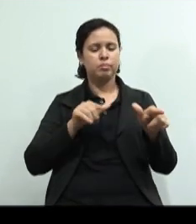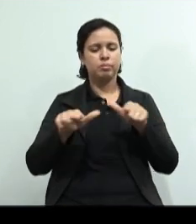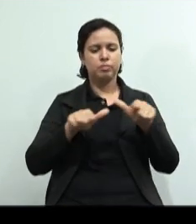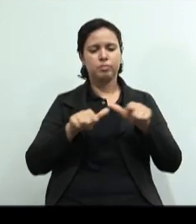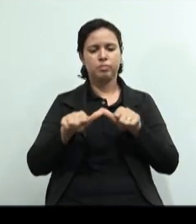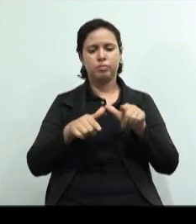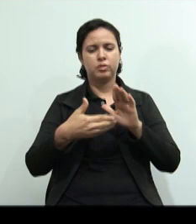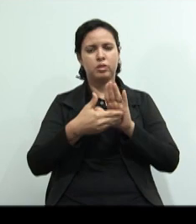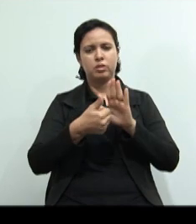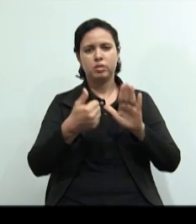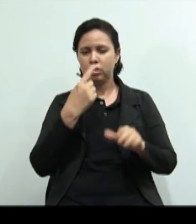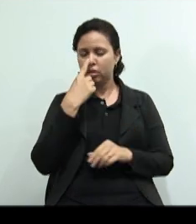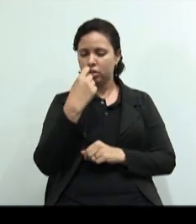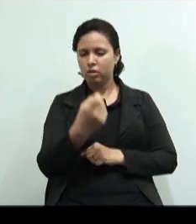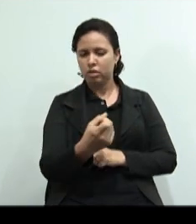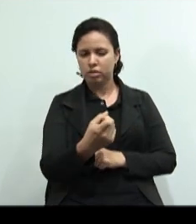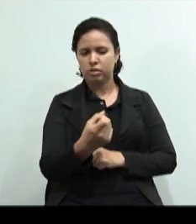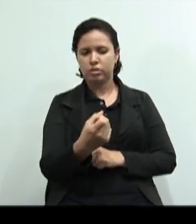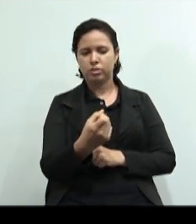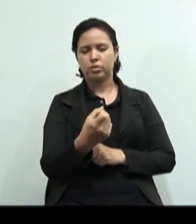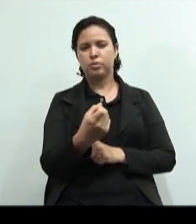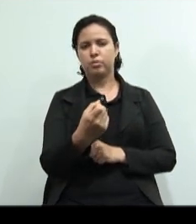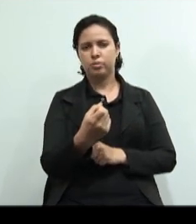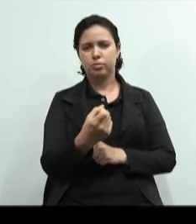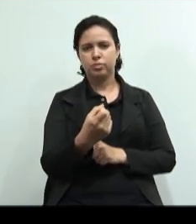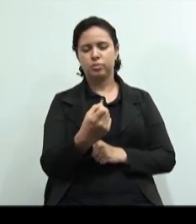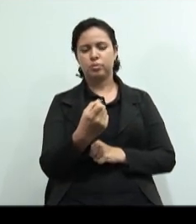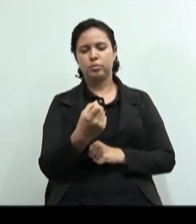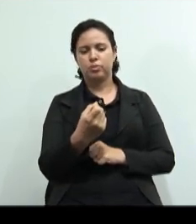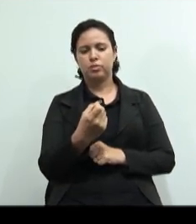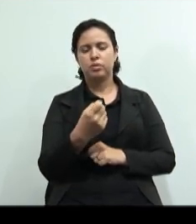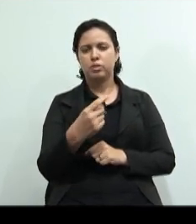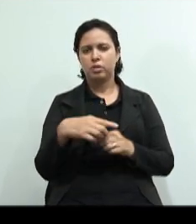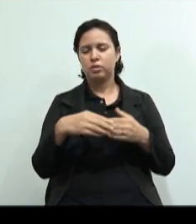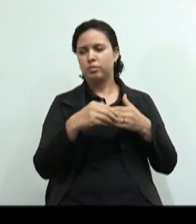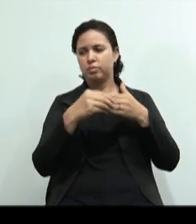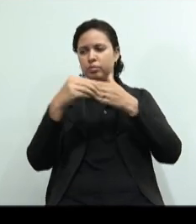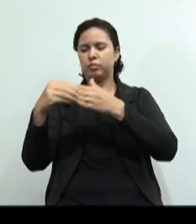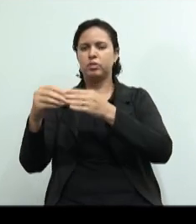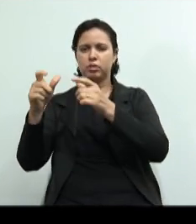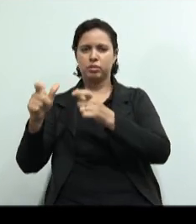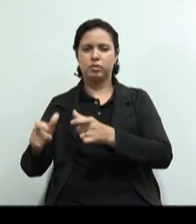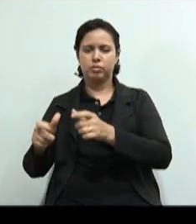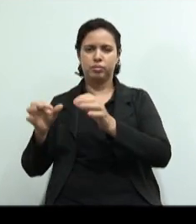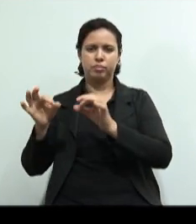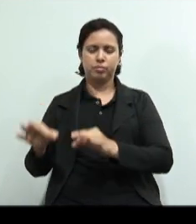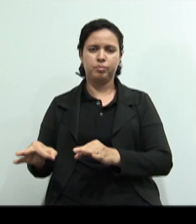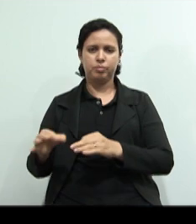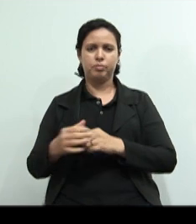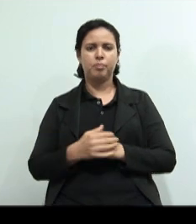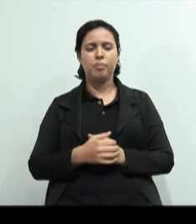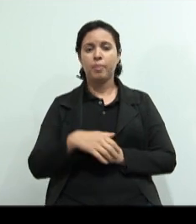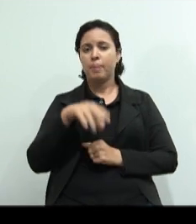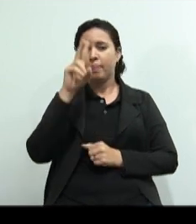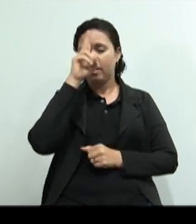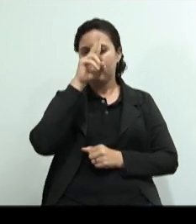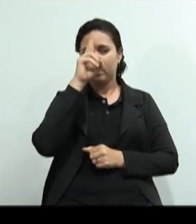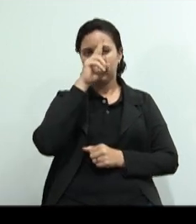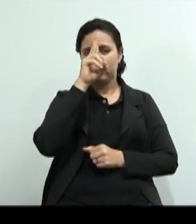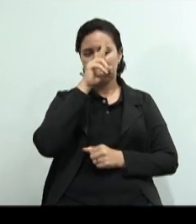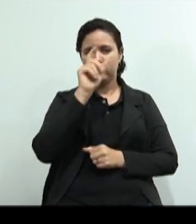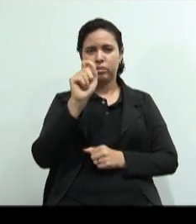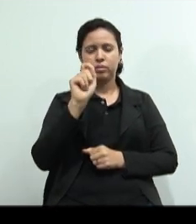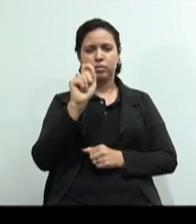ela retira o lixo resultante e dá o destino adequado. Não sei se vocês lembram, na época